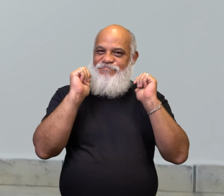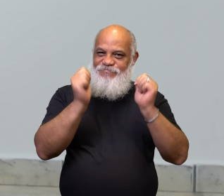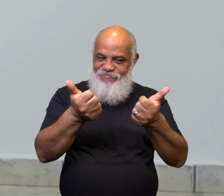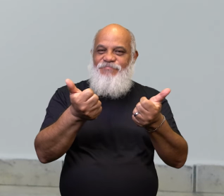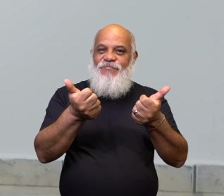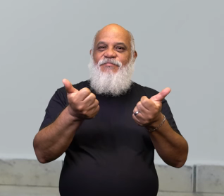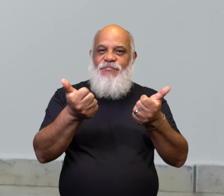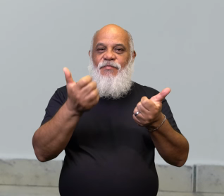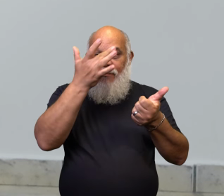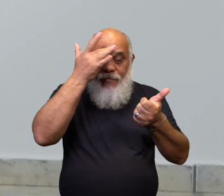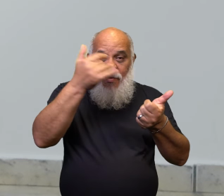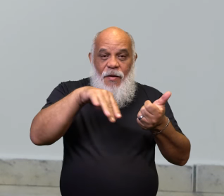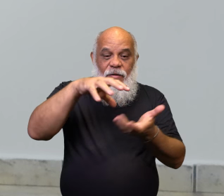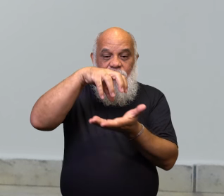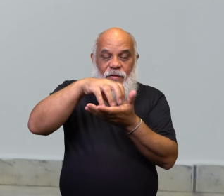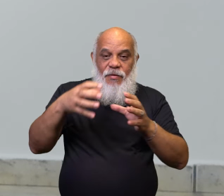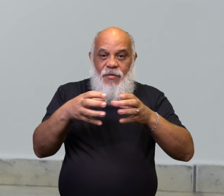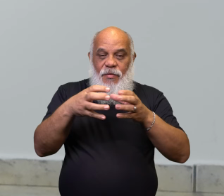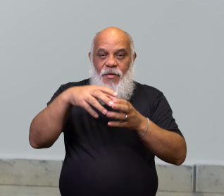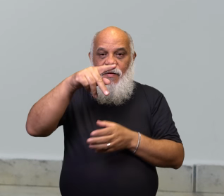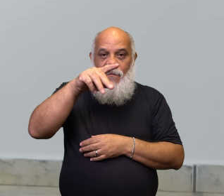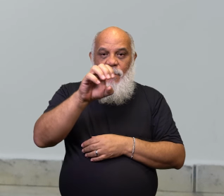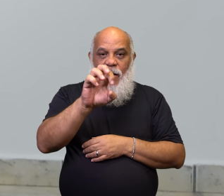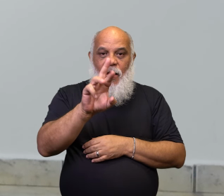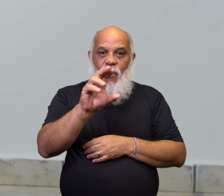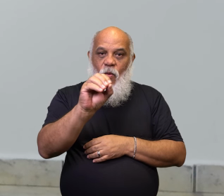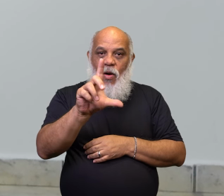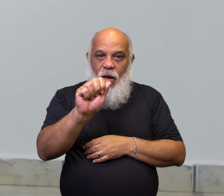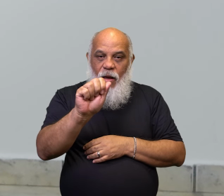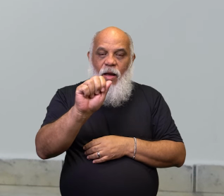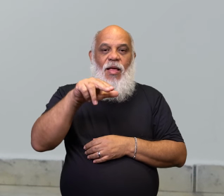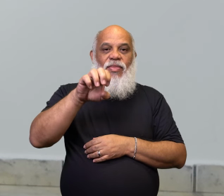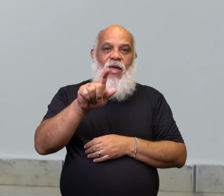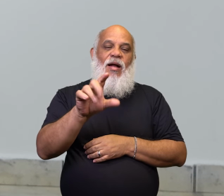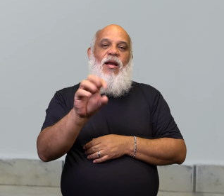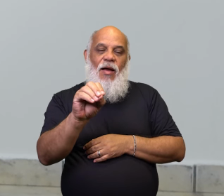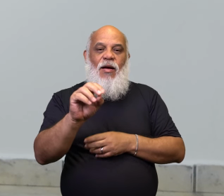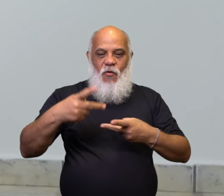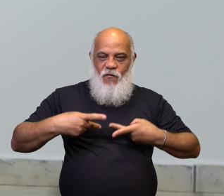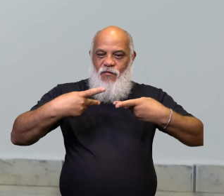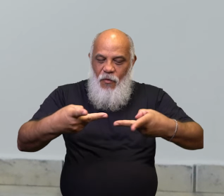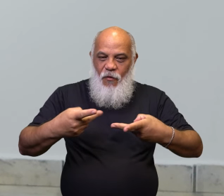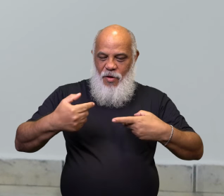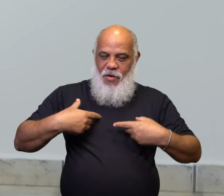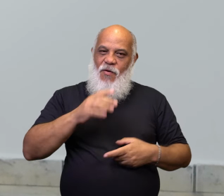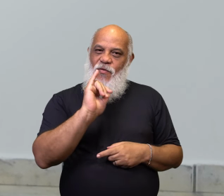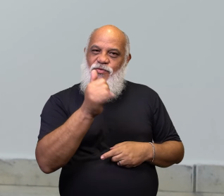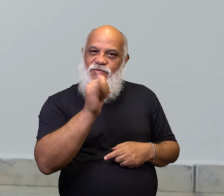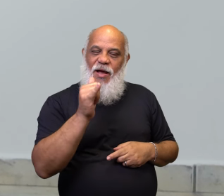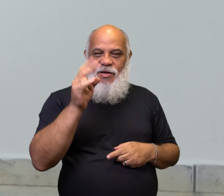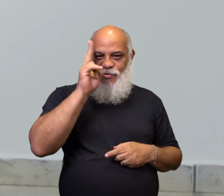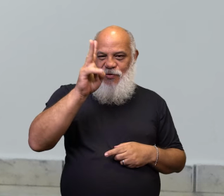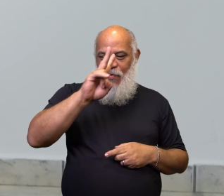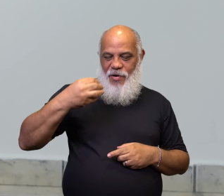É isso aí, pessoal. Carolina Negra, te agradeço pelo convite, por contar um pouquinho da minha história. Eu só